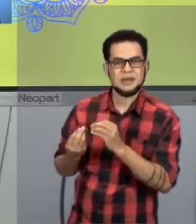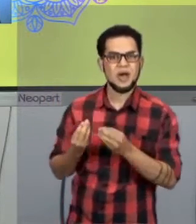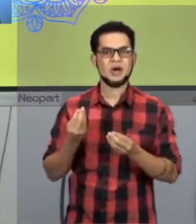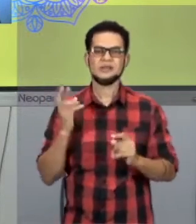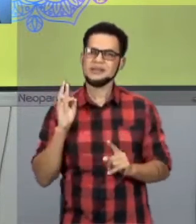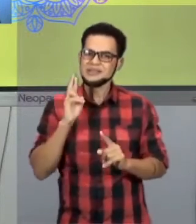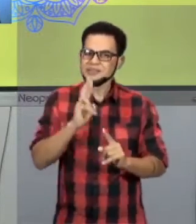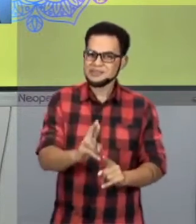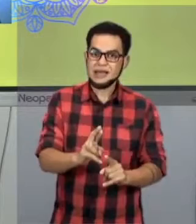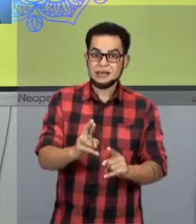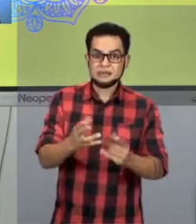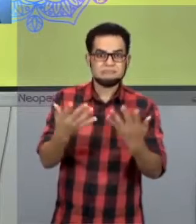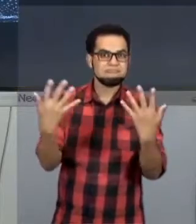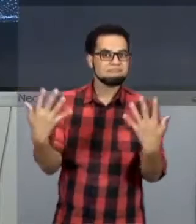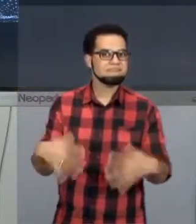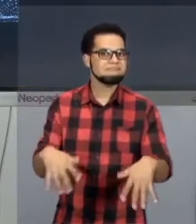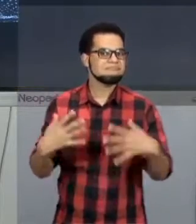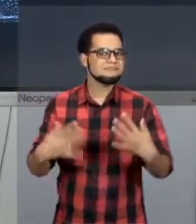resultado interessante.